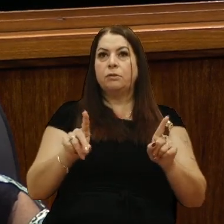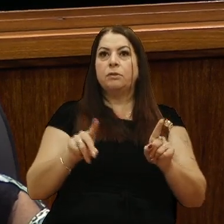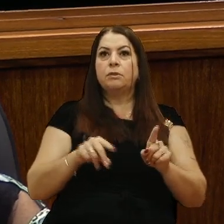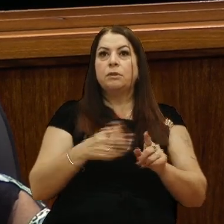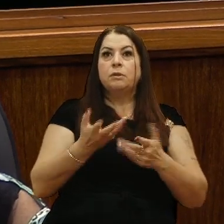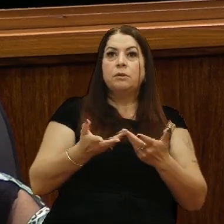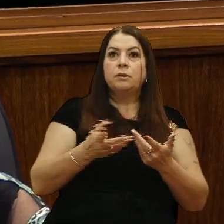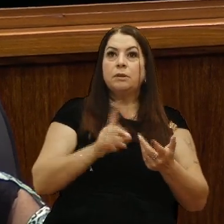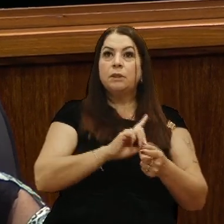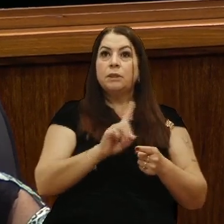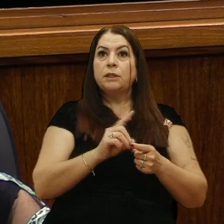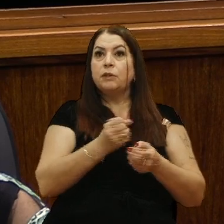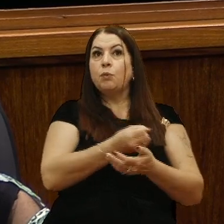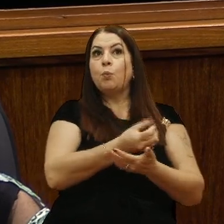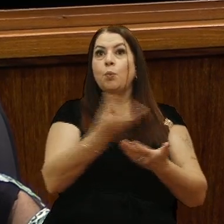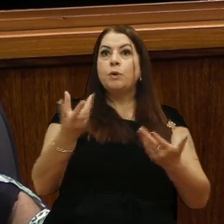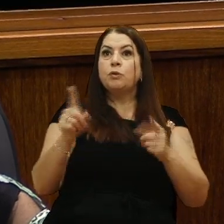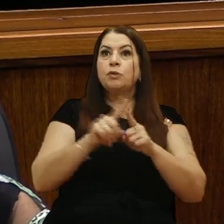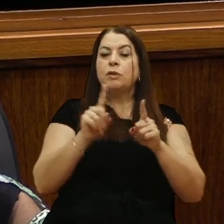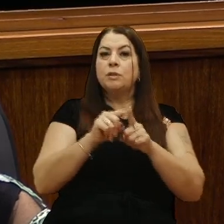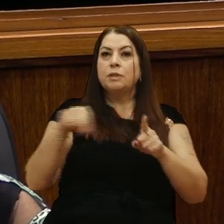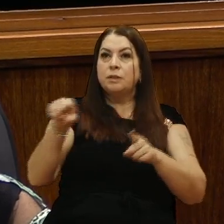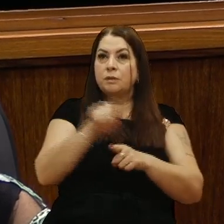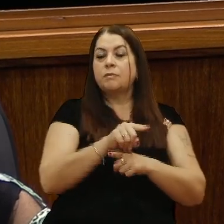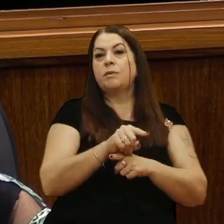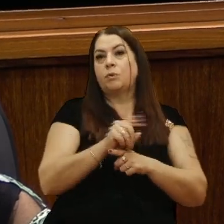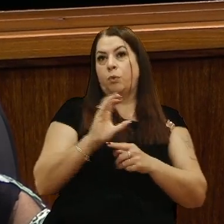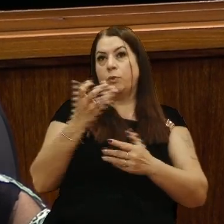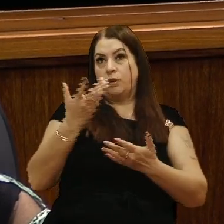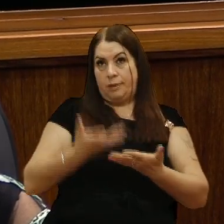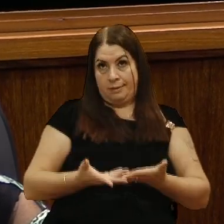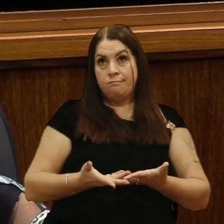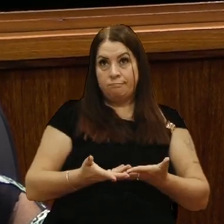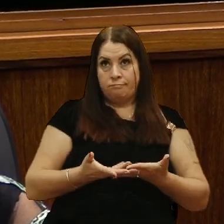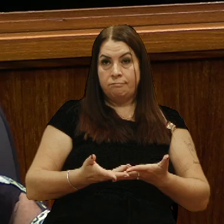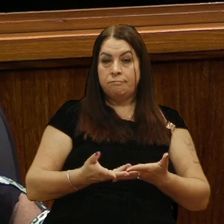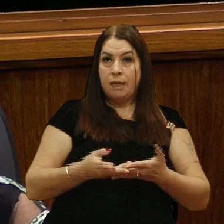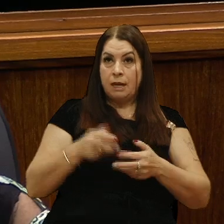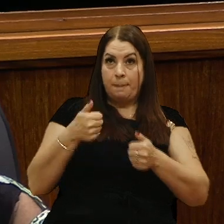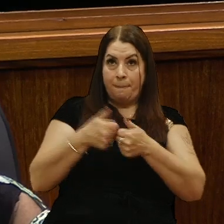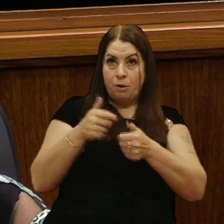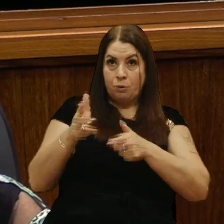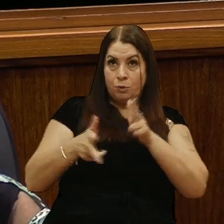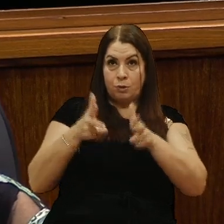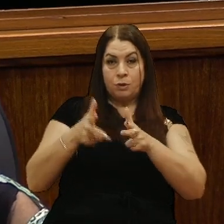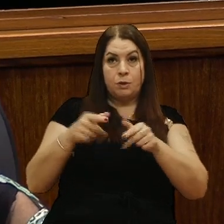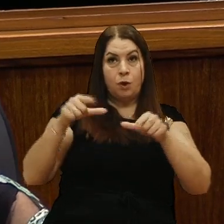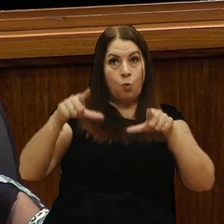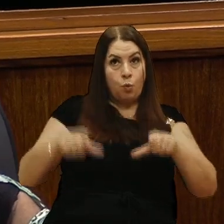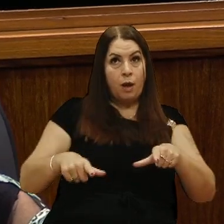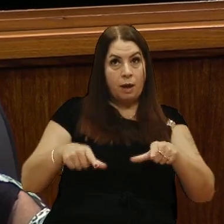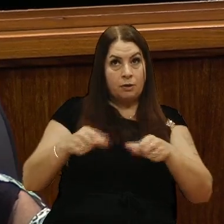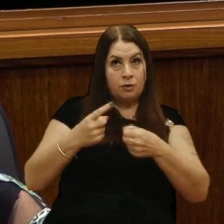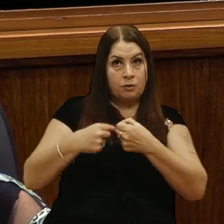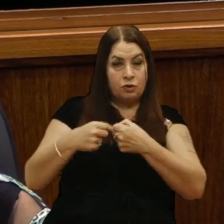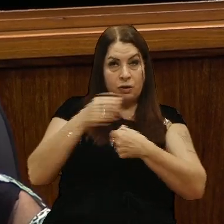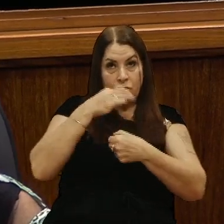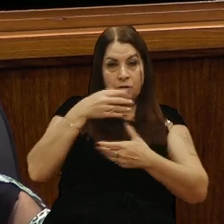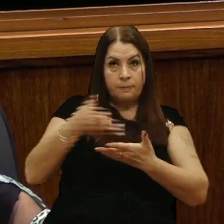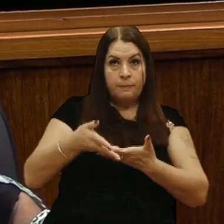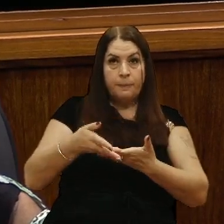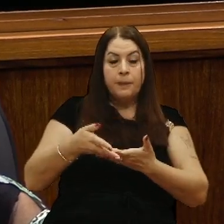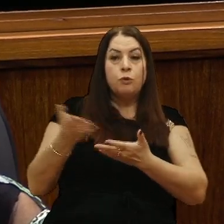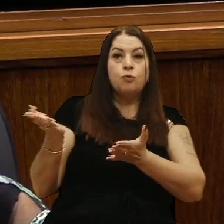inibir a quantidade de confusão que acontece. Ali nos trilhos, é um dos poucos lugares de Caxias do Sul que